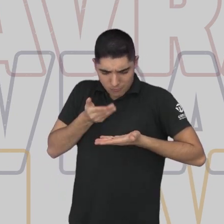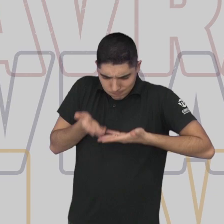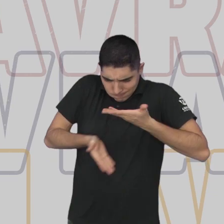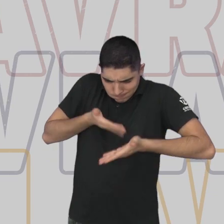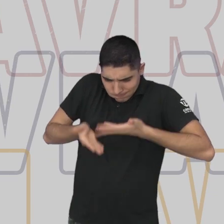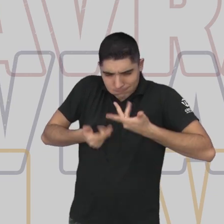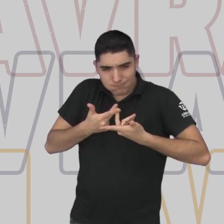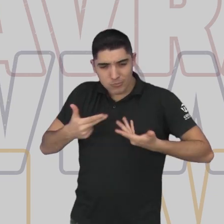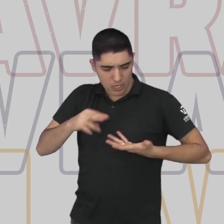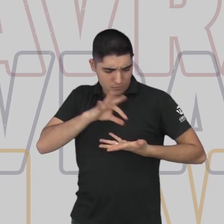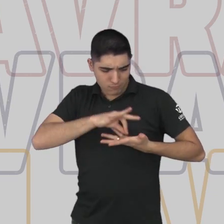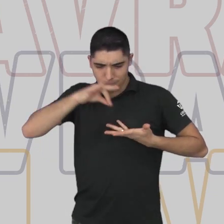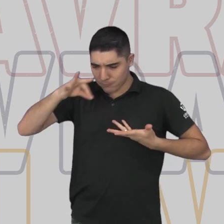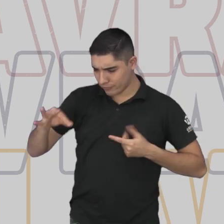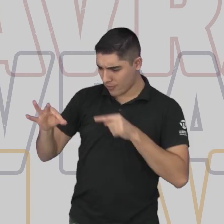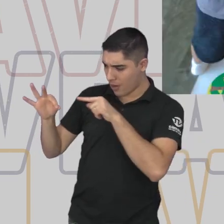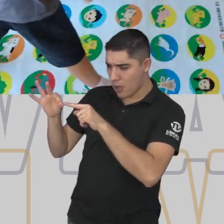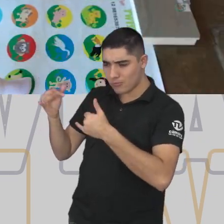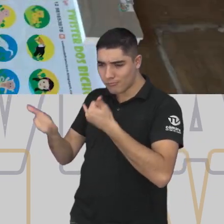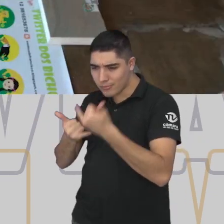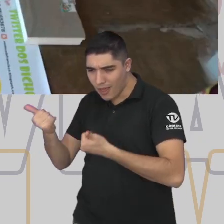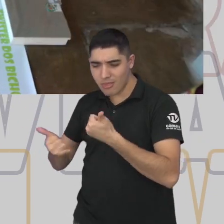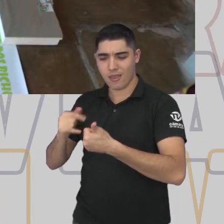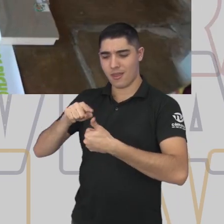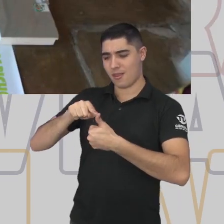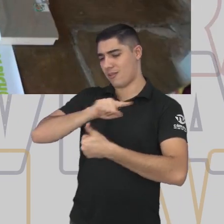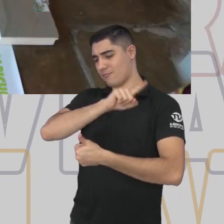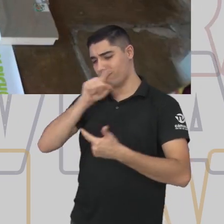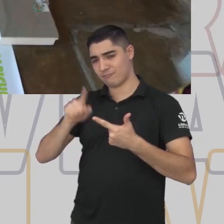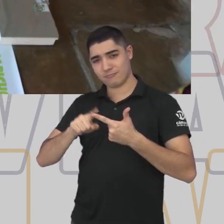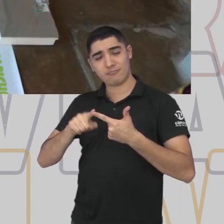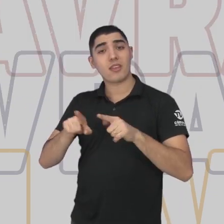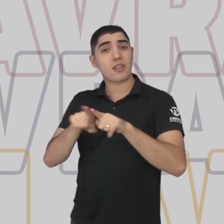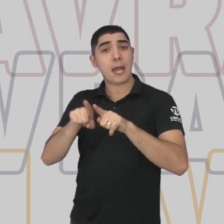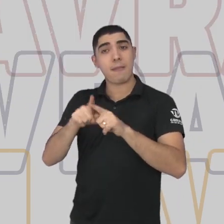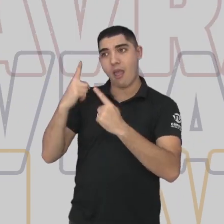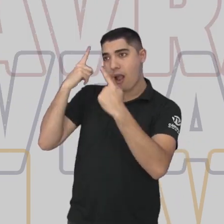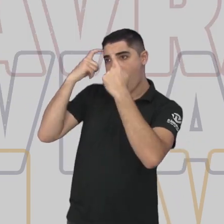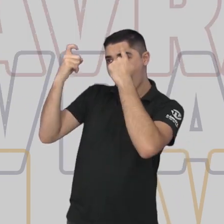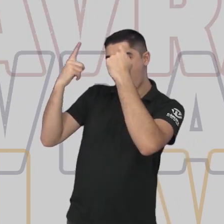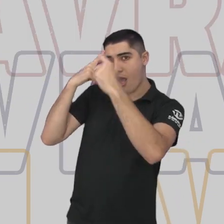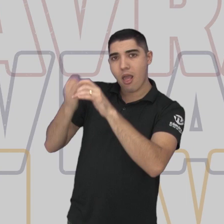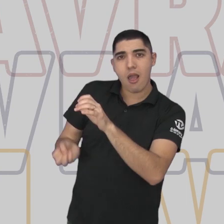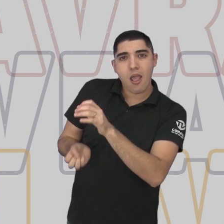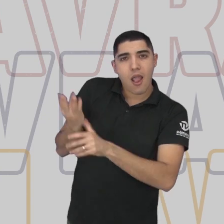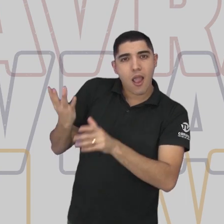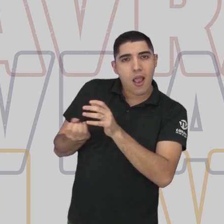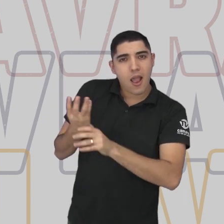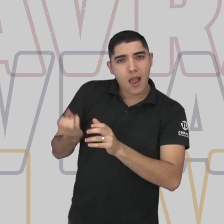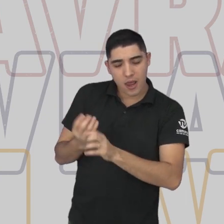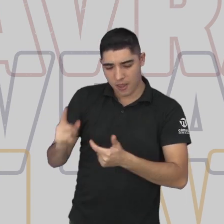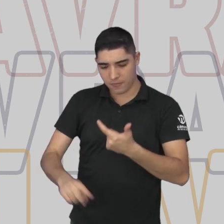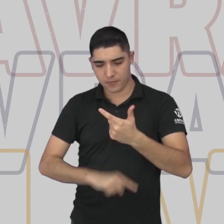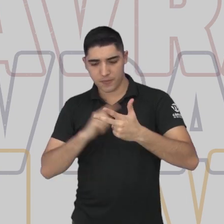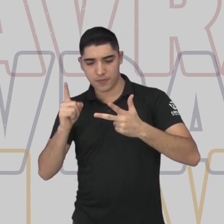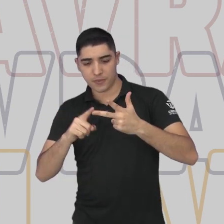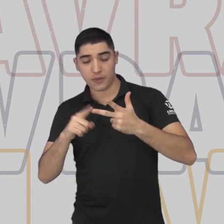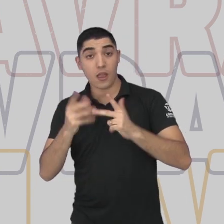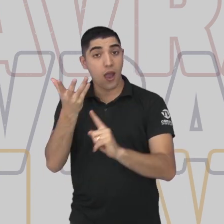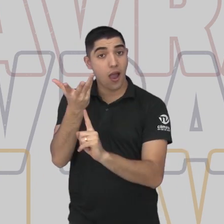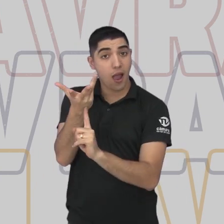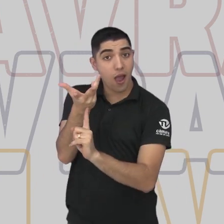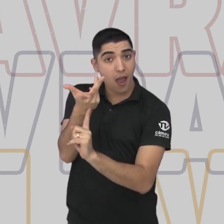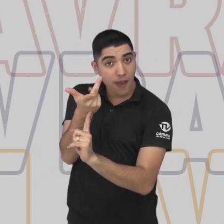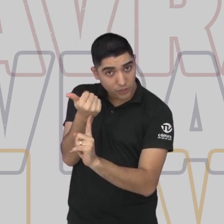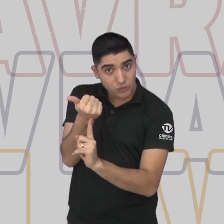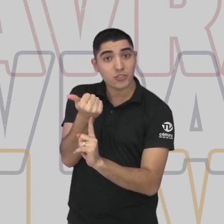educar. Então, muitos usam a brincadeira, ou criar também algumas coisas de artes, né,